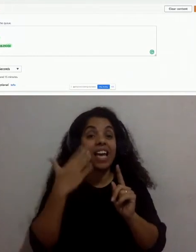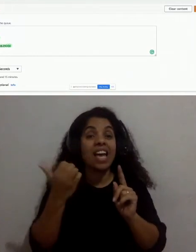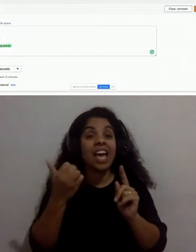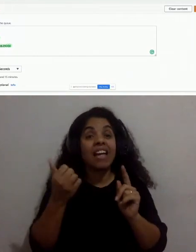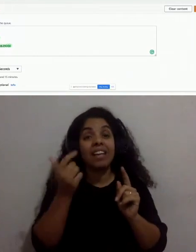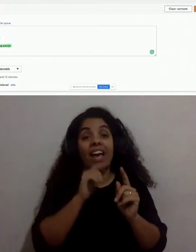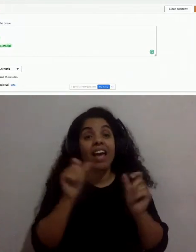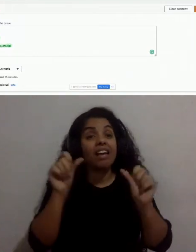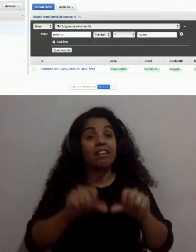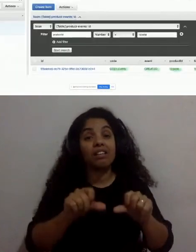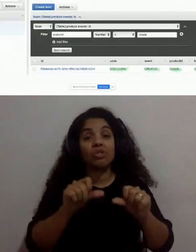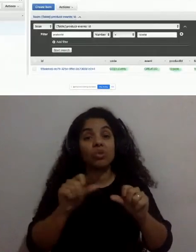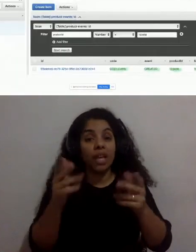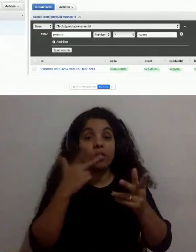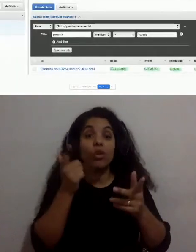sucesso.